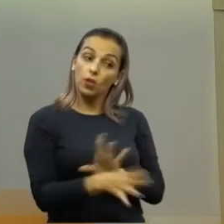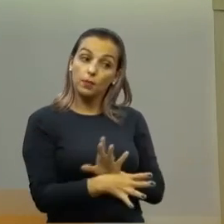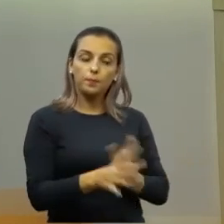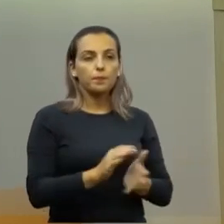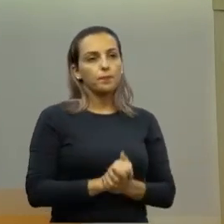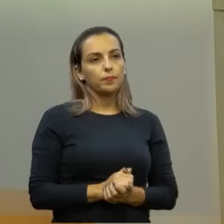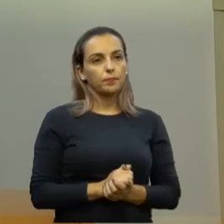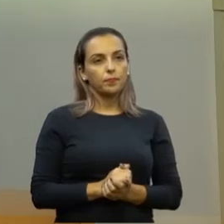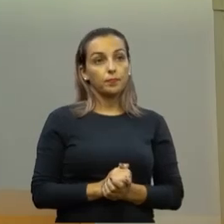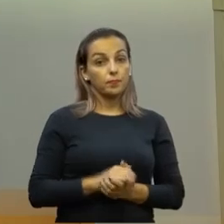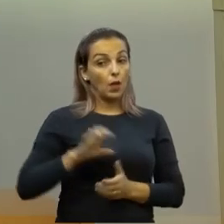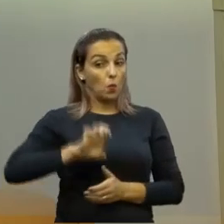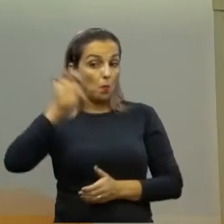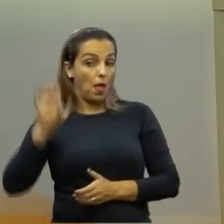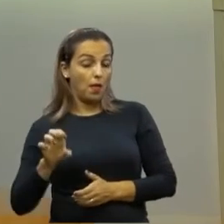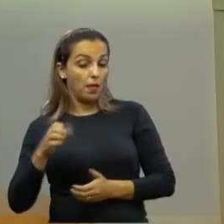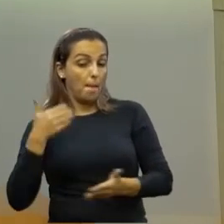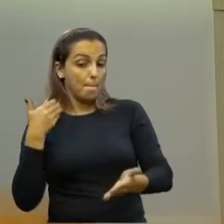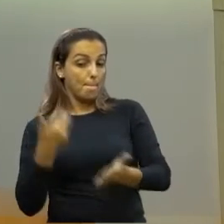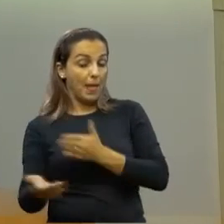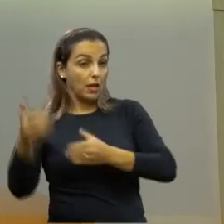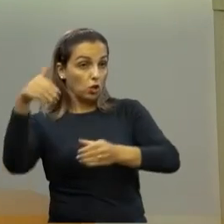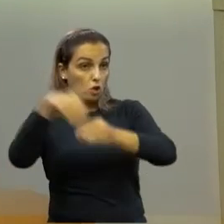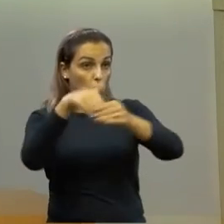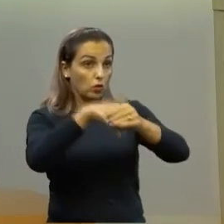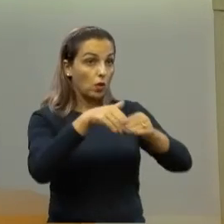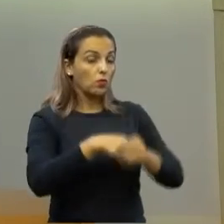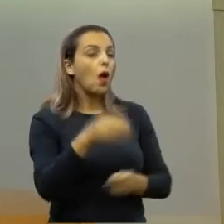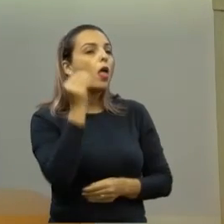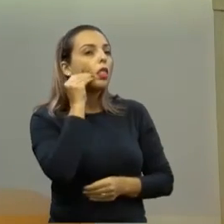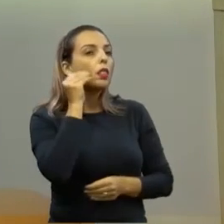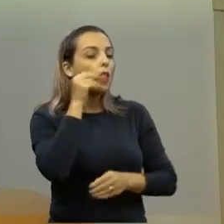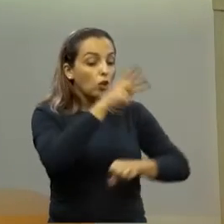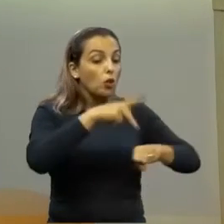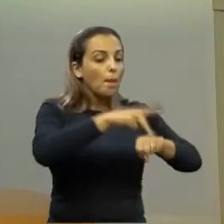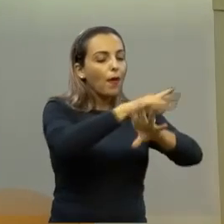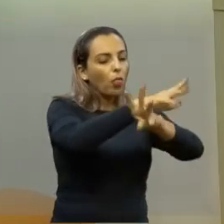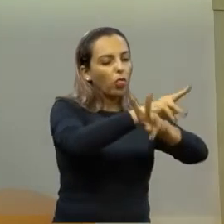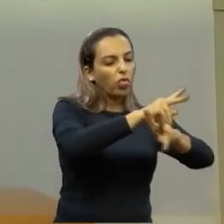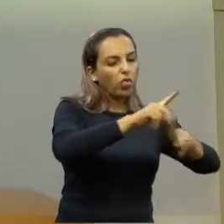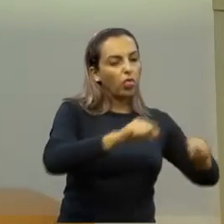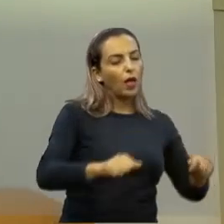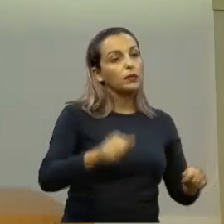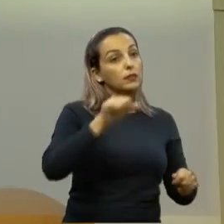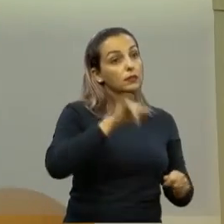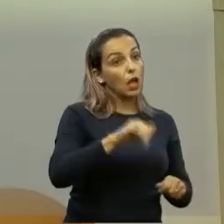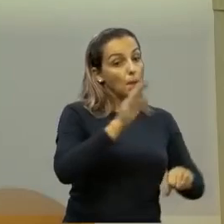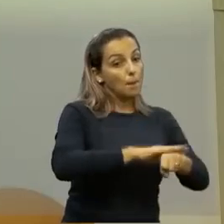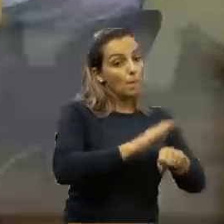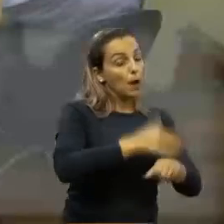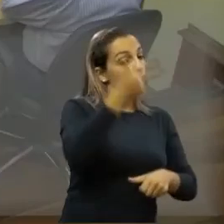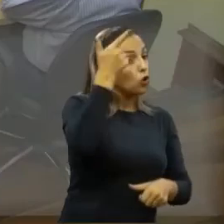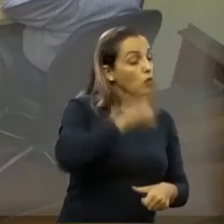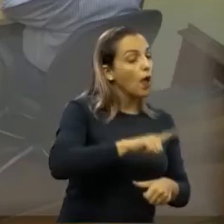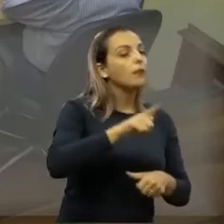quando a esquerda perde uma eleição ela tenta destruir o país quando ganha consegue ver